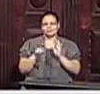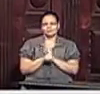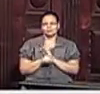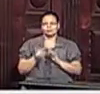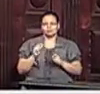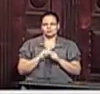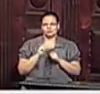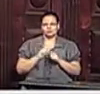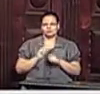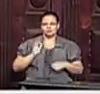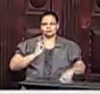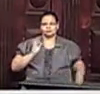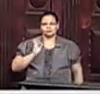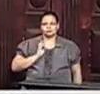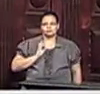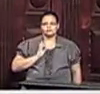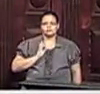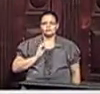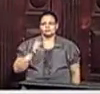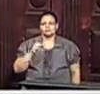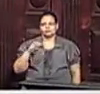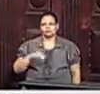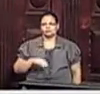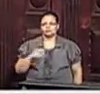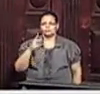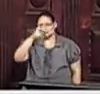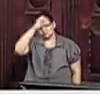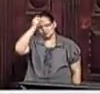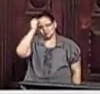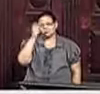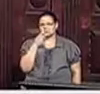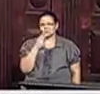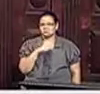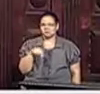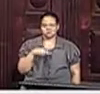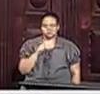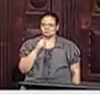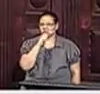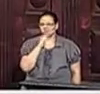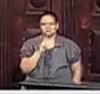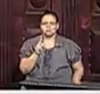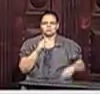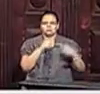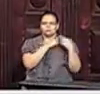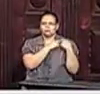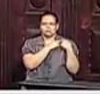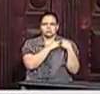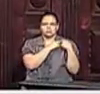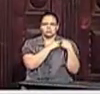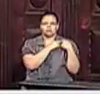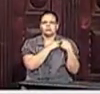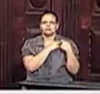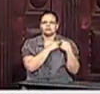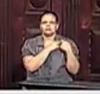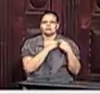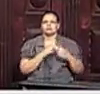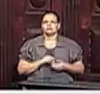Polícia Militar, porque a prefeitura diz o seguinte: olha, nós não somos responsáveis por nenhuma